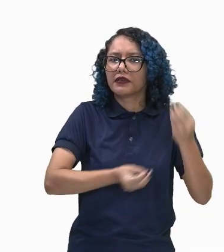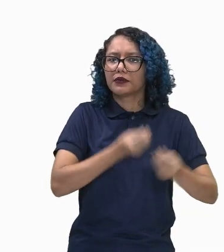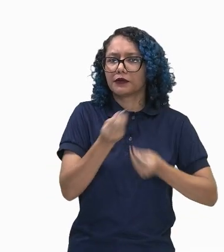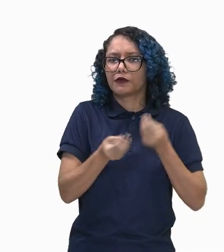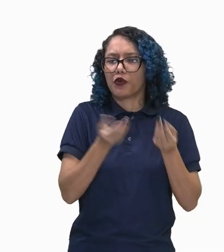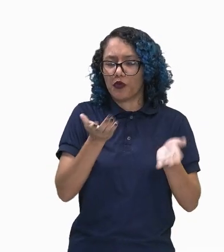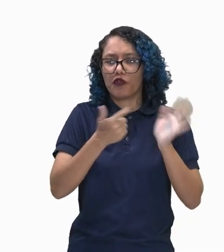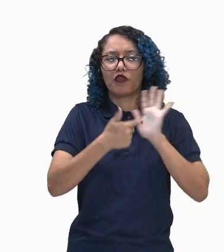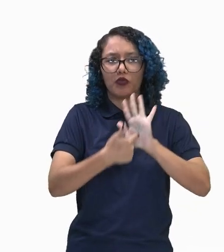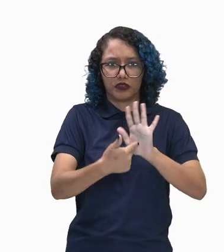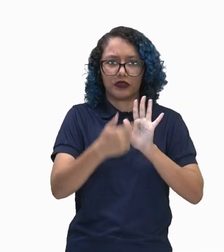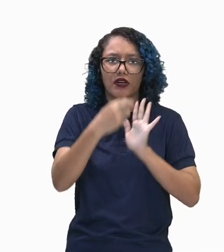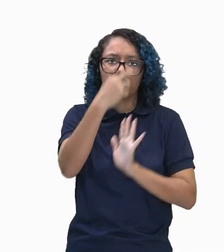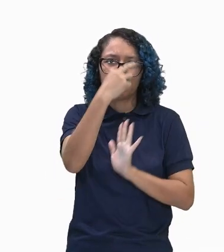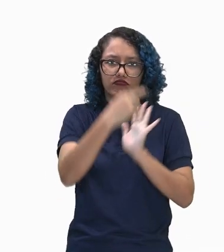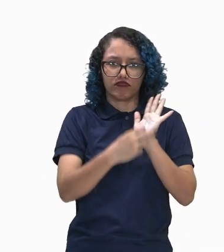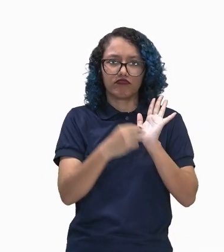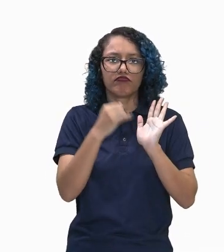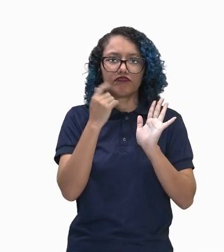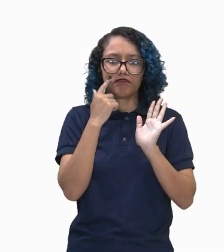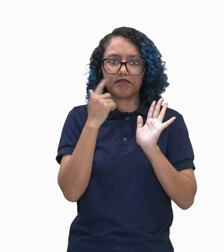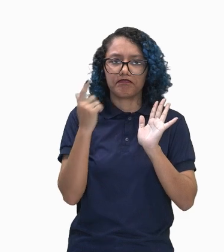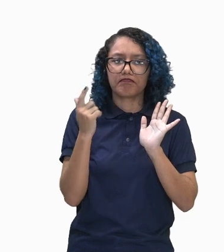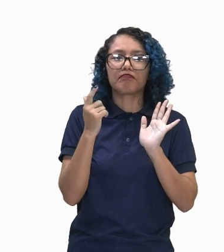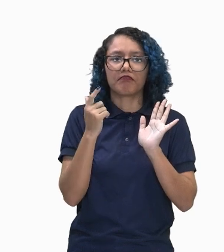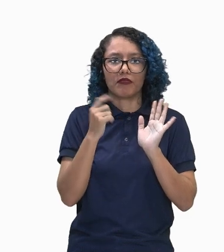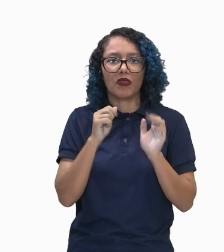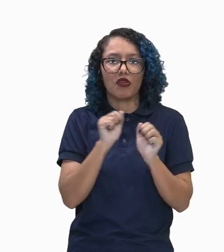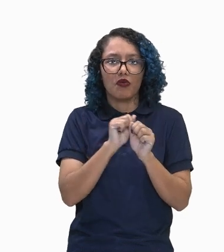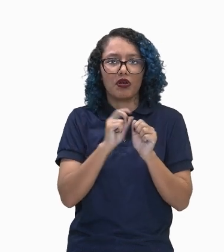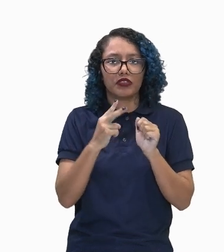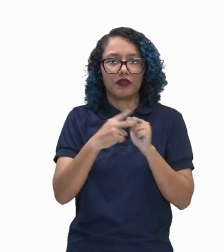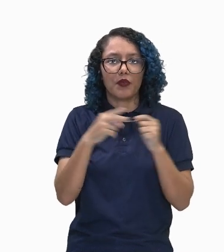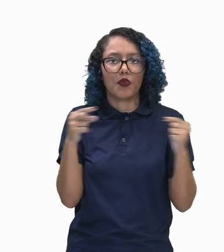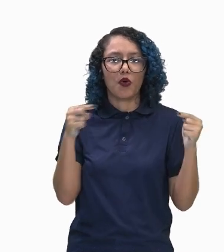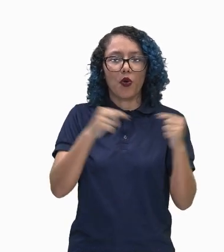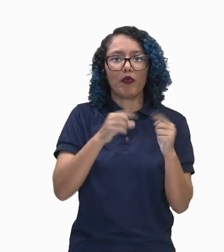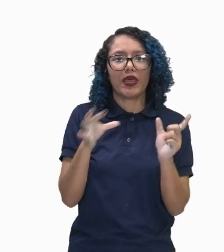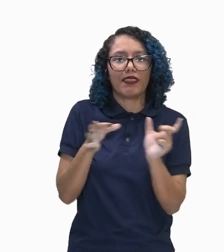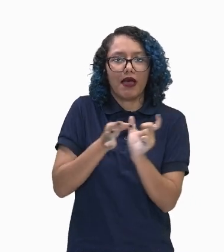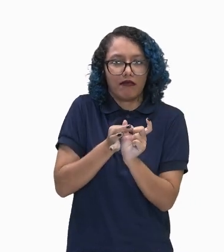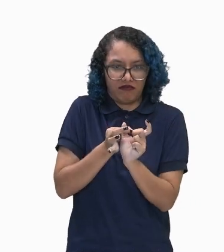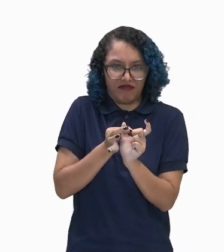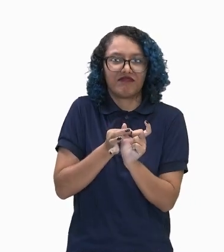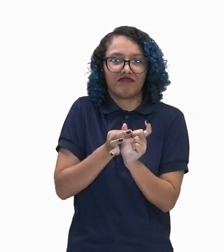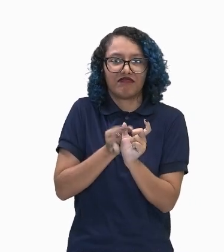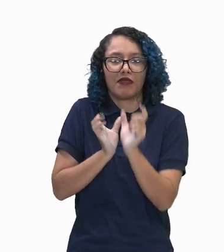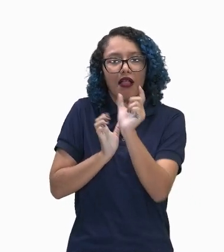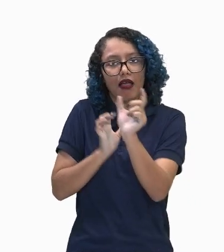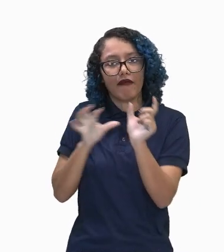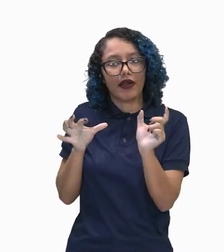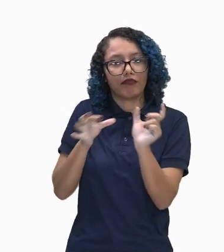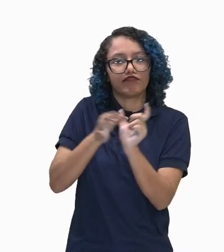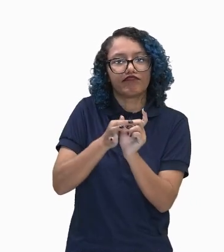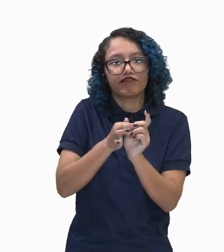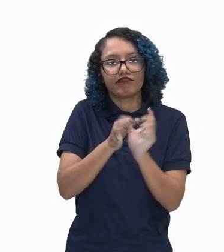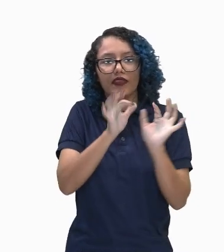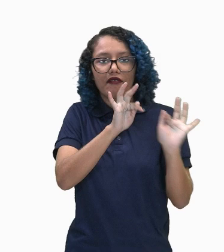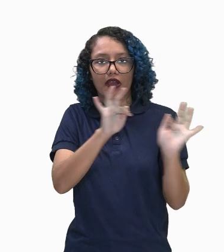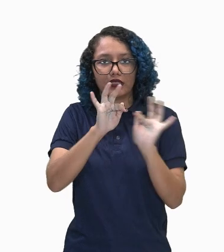adverb as a linking word, né? Advérbio como uma palavra conectora, uma palavra que liga,